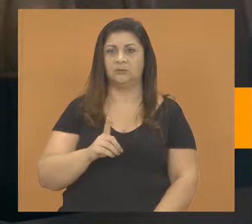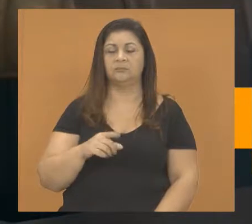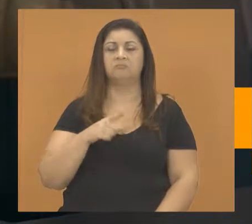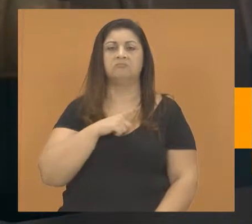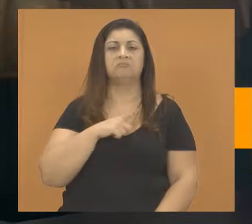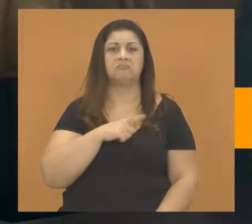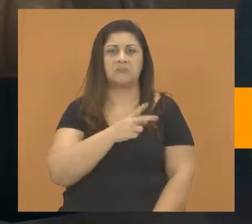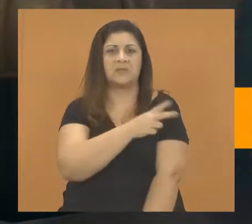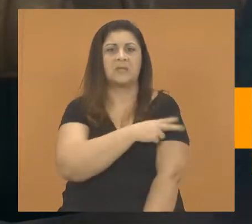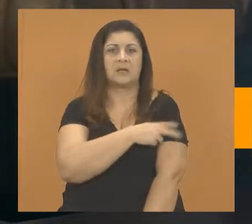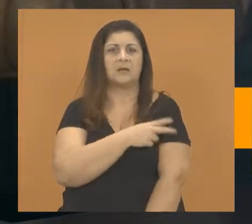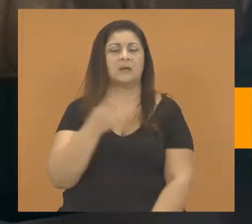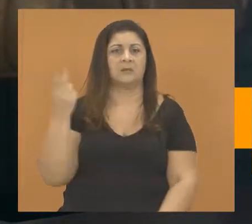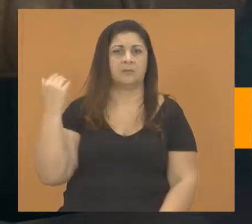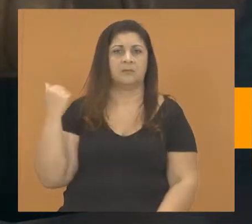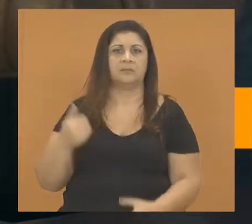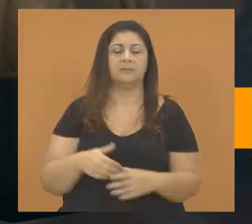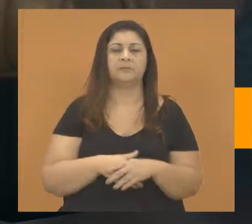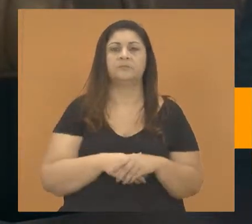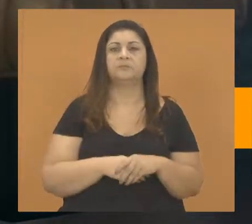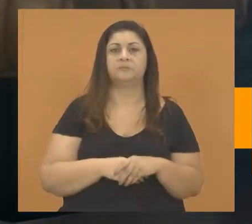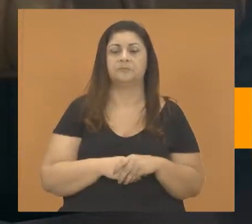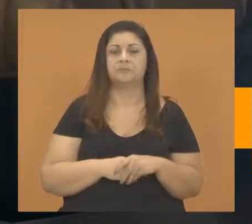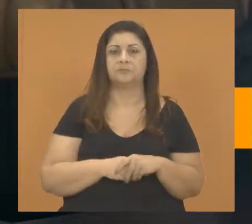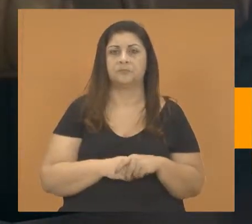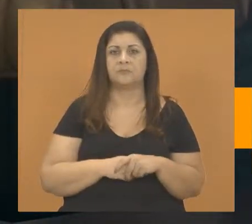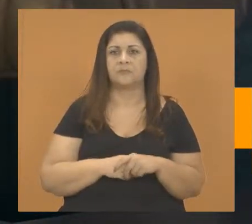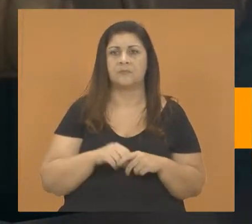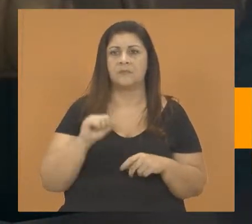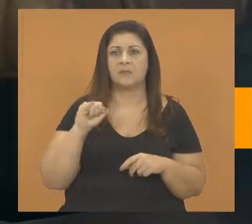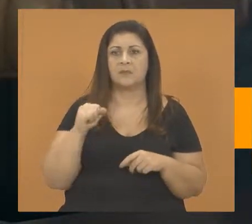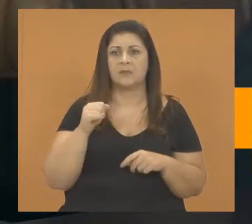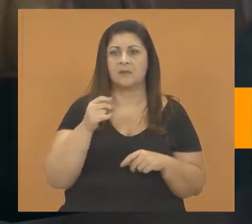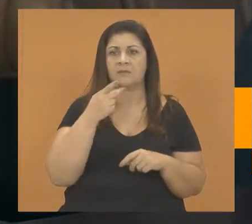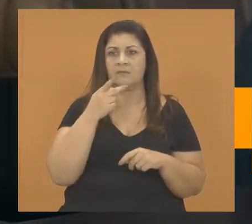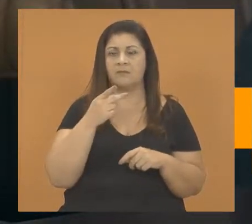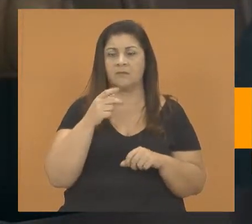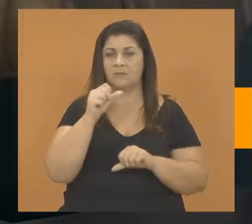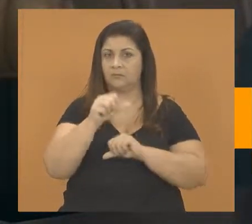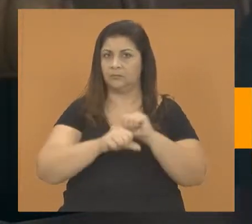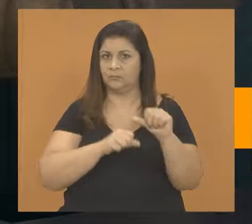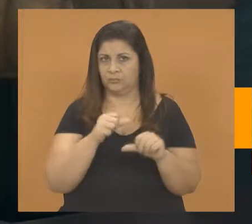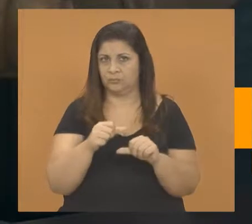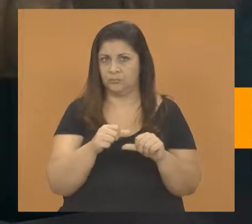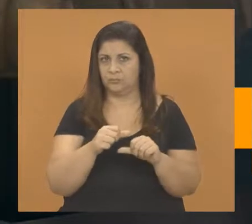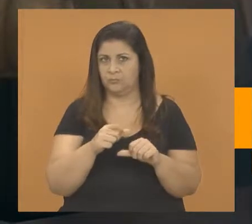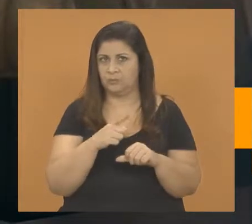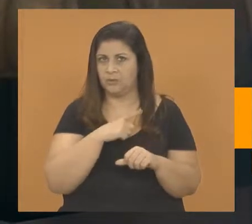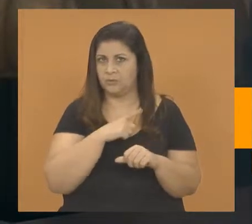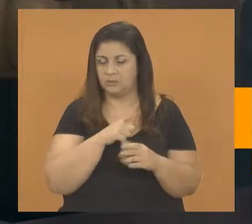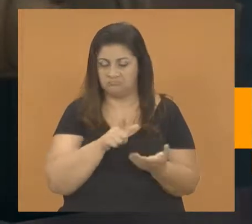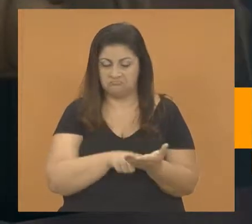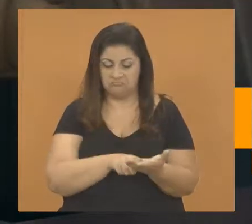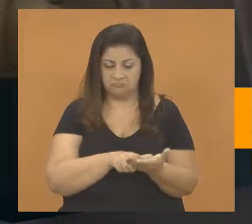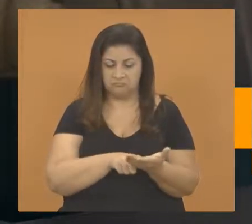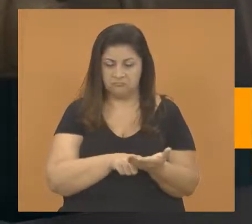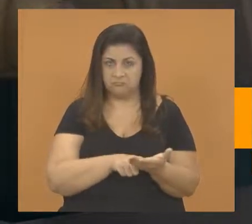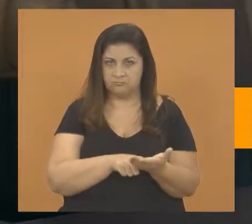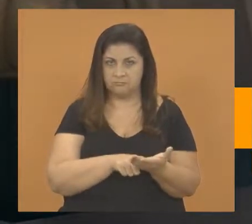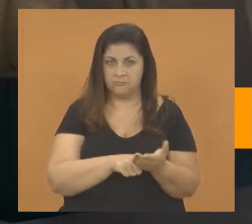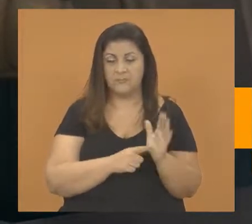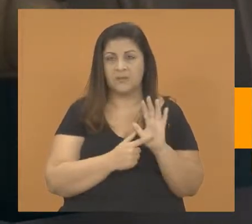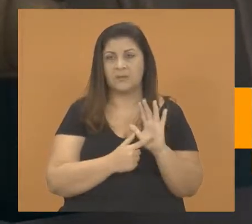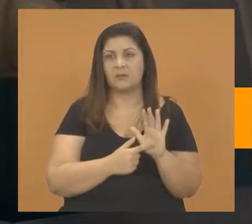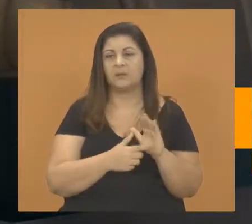quando faz silêncio fala que mudou eu tenho aqui uma portaria do último boletim oficial